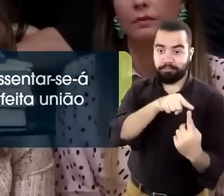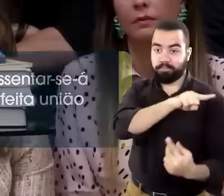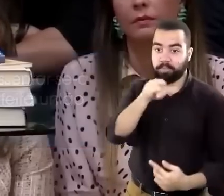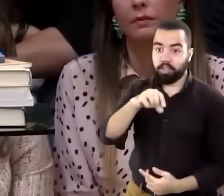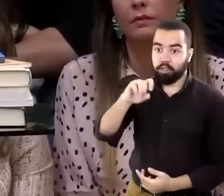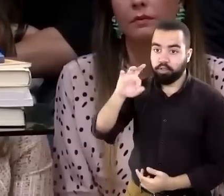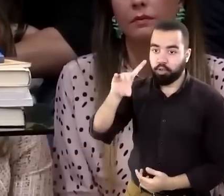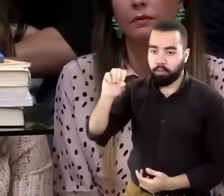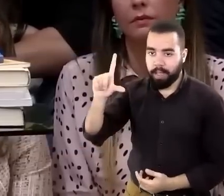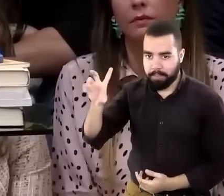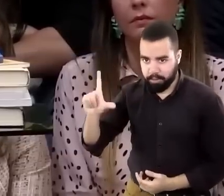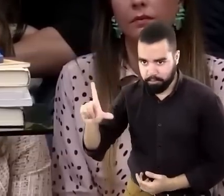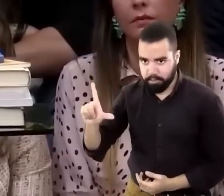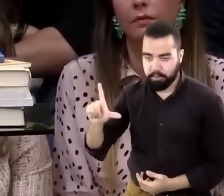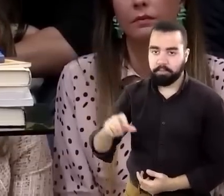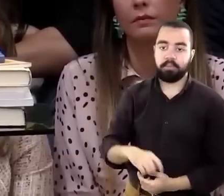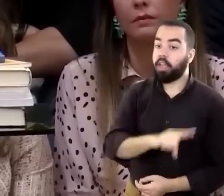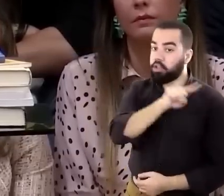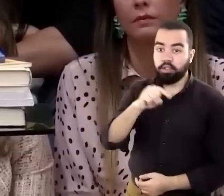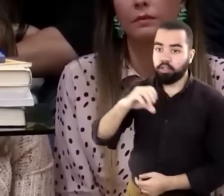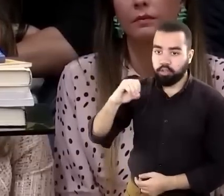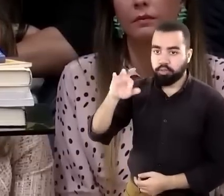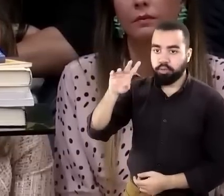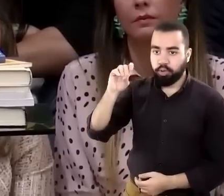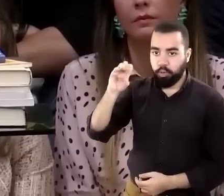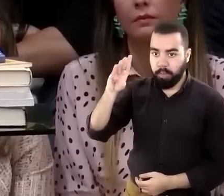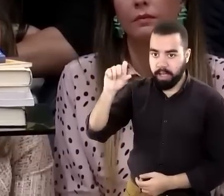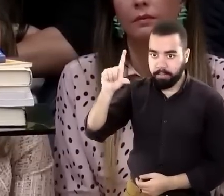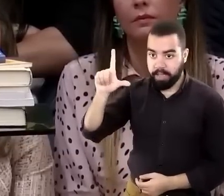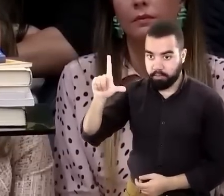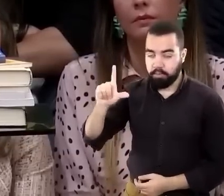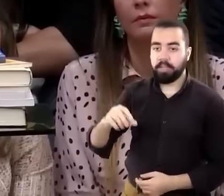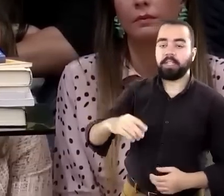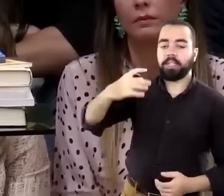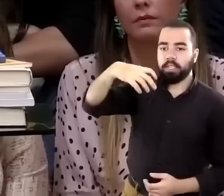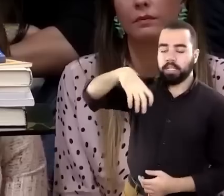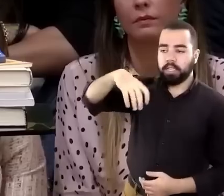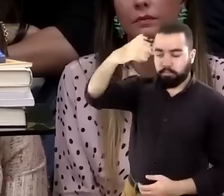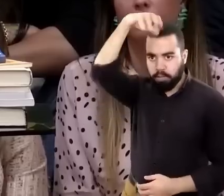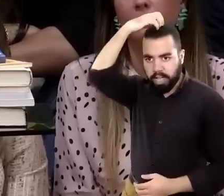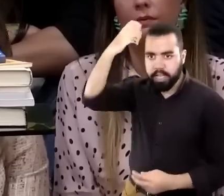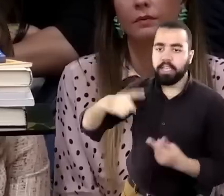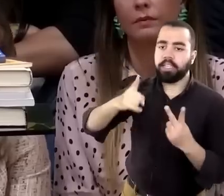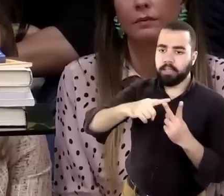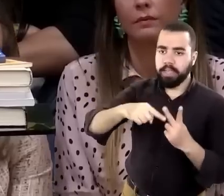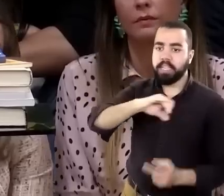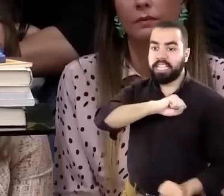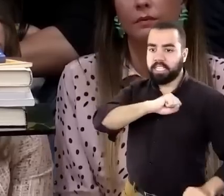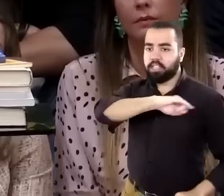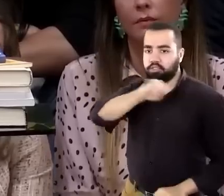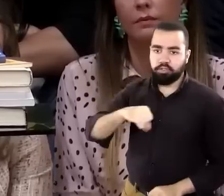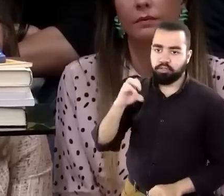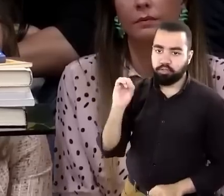e Josué, apontam para o Messias, Jesus Cristo nosso Senhor. Ele é o filho do óleo, ele é o filho da unção, ele é o